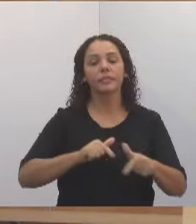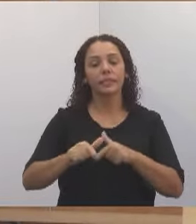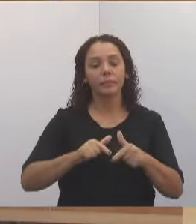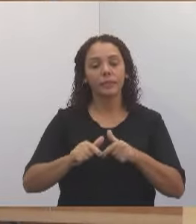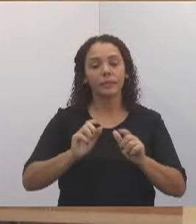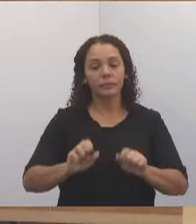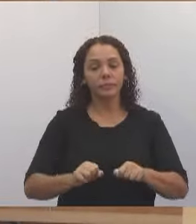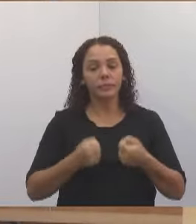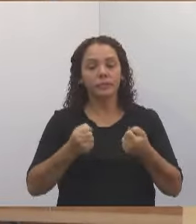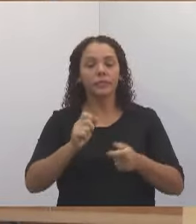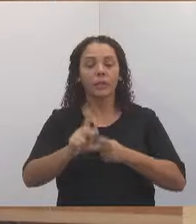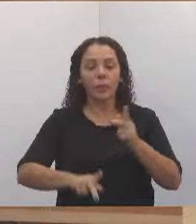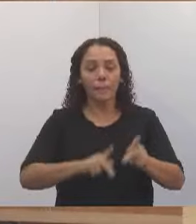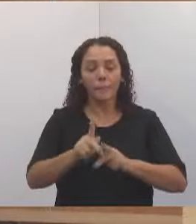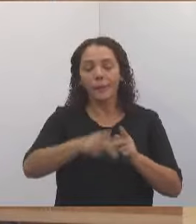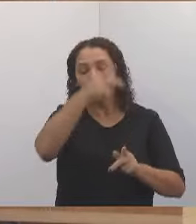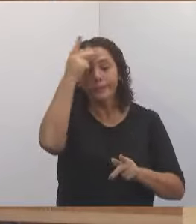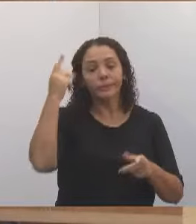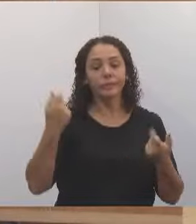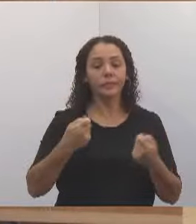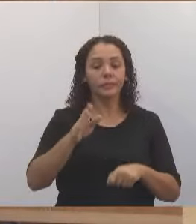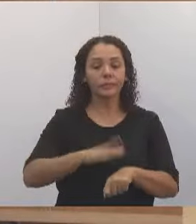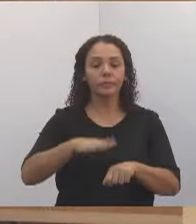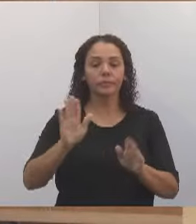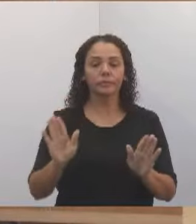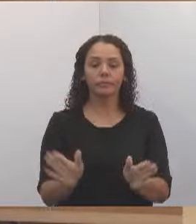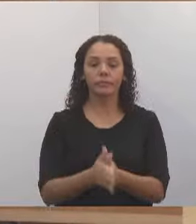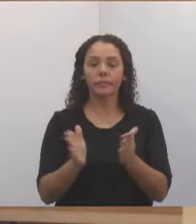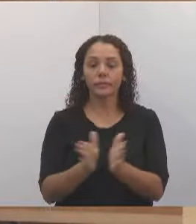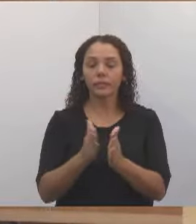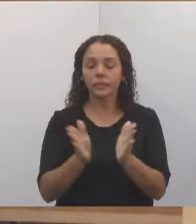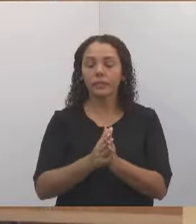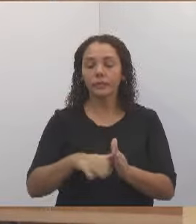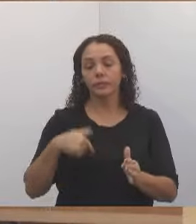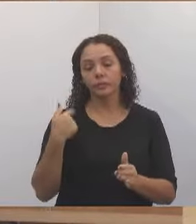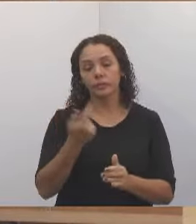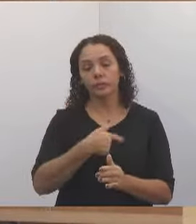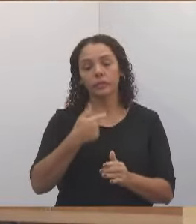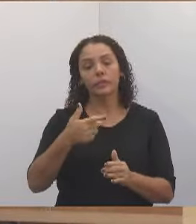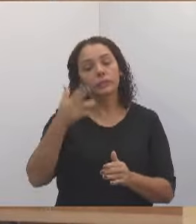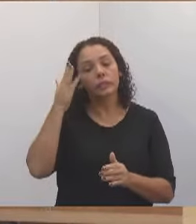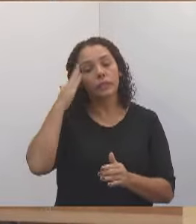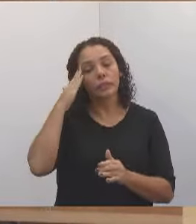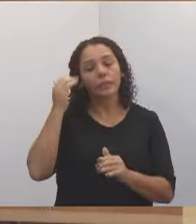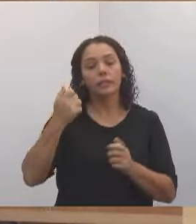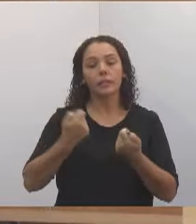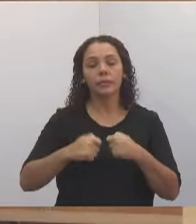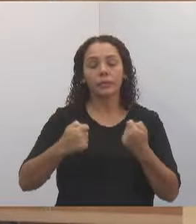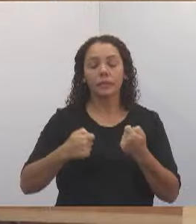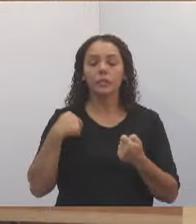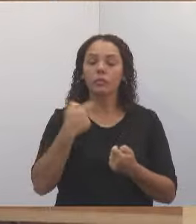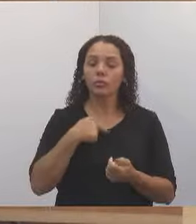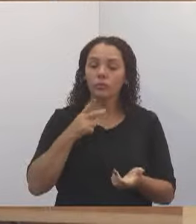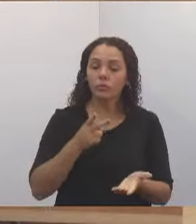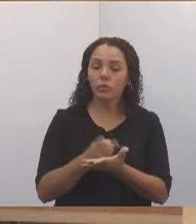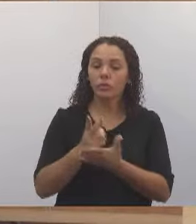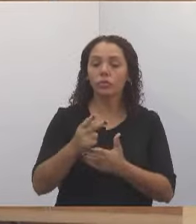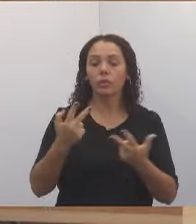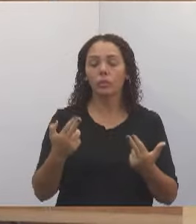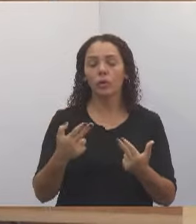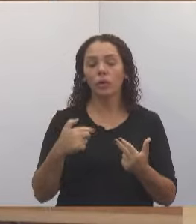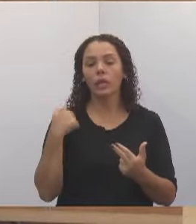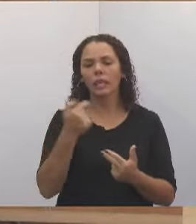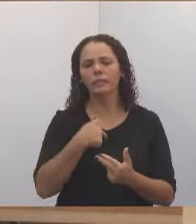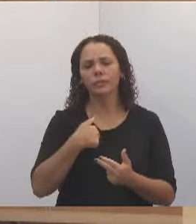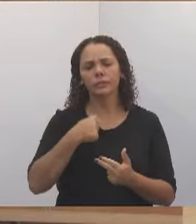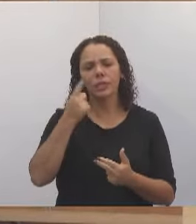mais carentes. Eu acho que isso que é preciso. E é nesse aspecto que a gente vai. A gente veio da categoria de motorista,